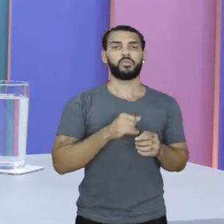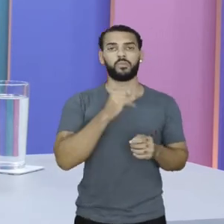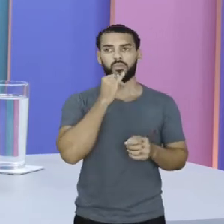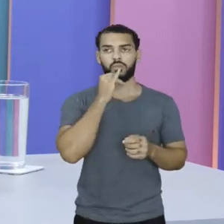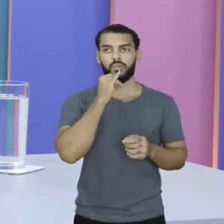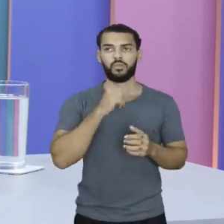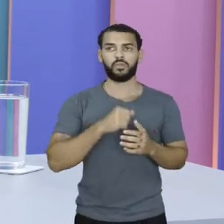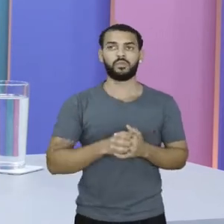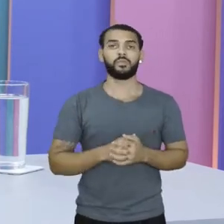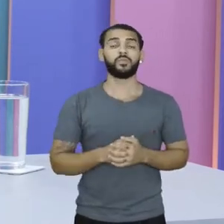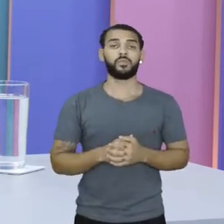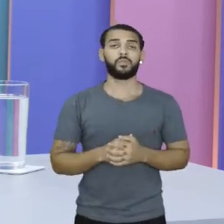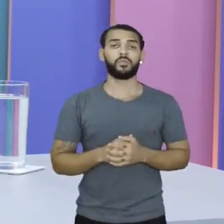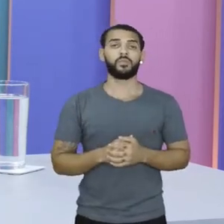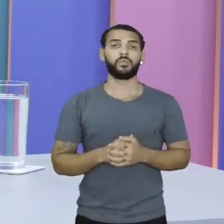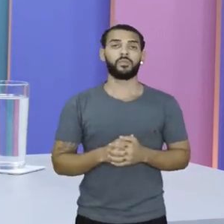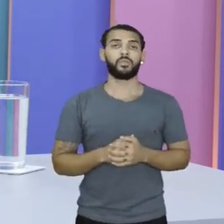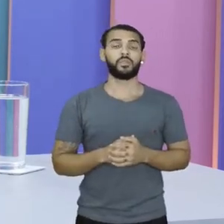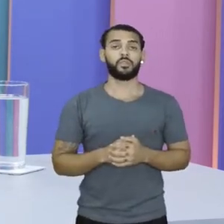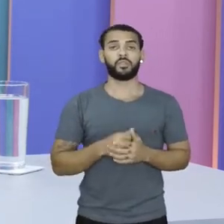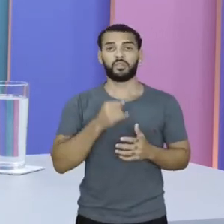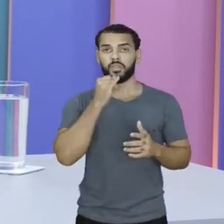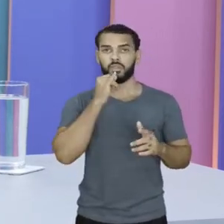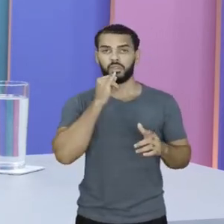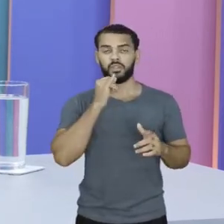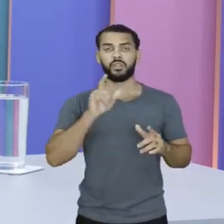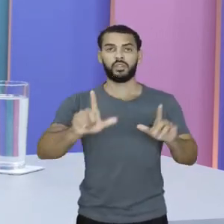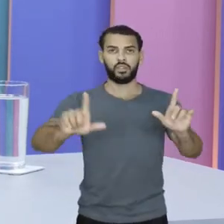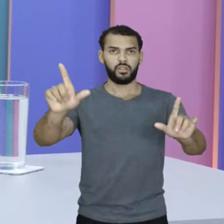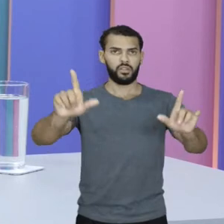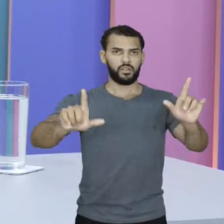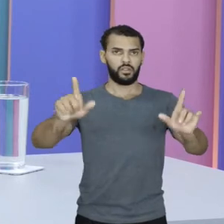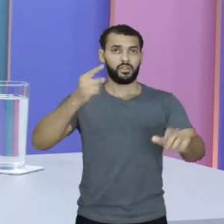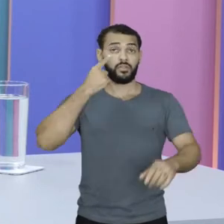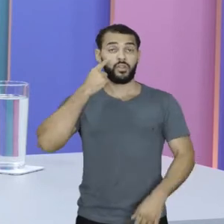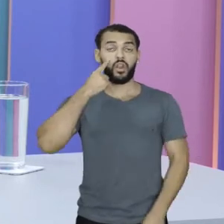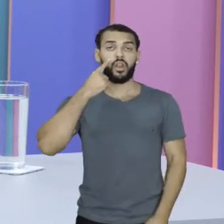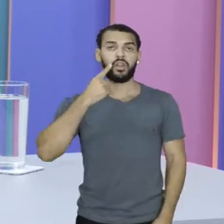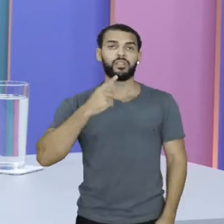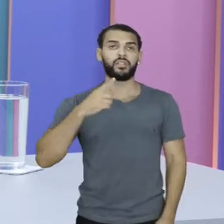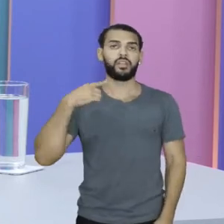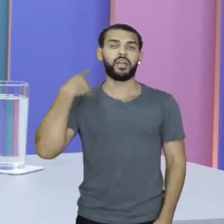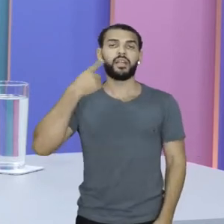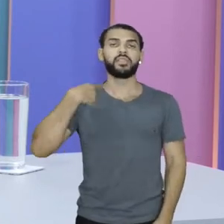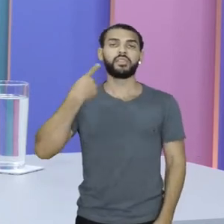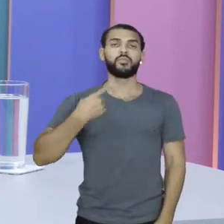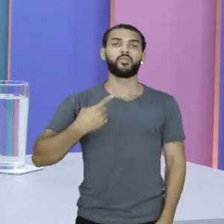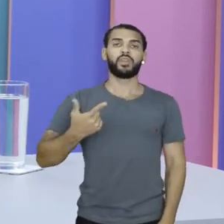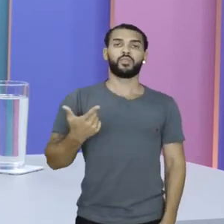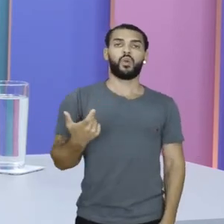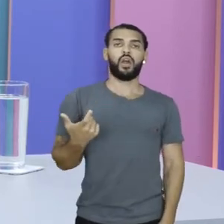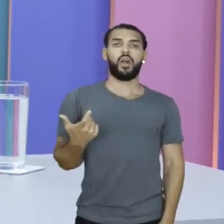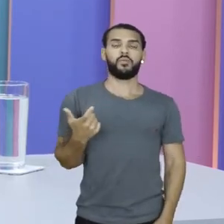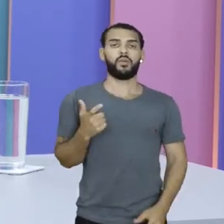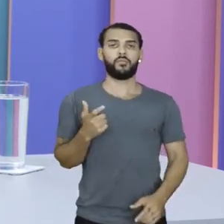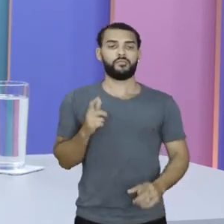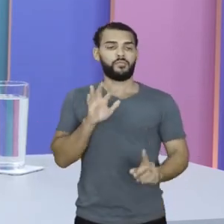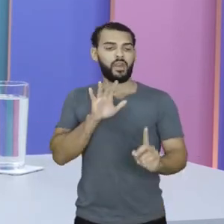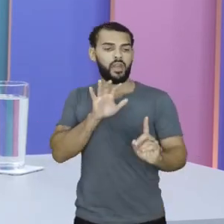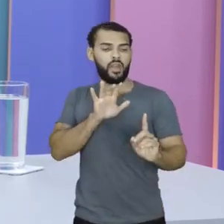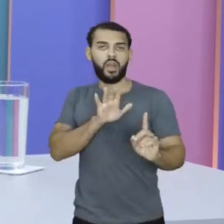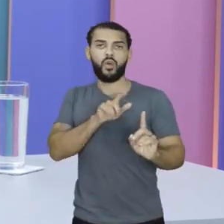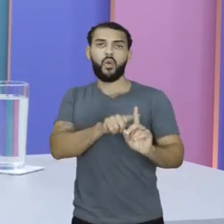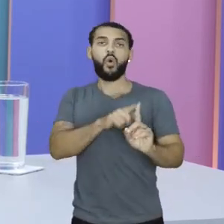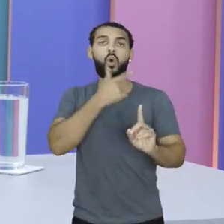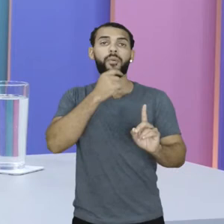uma parlamentar, com uma arma correndo atrás de um homem negro, né? Então, isso foi o absurdo, a calamidade